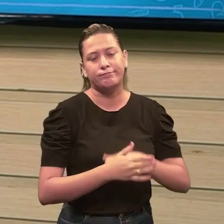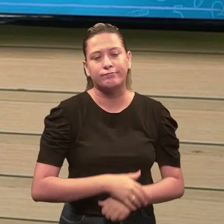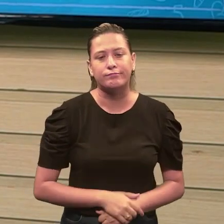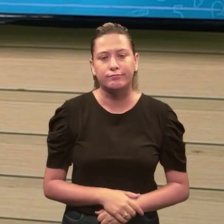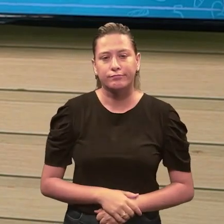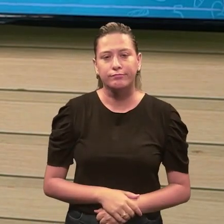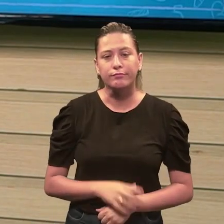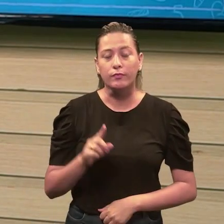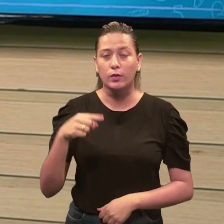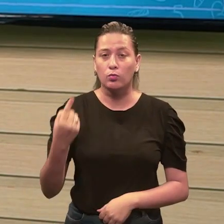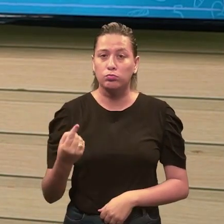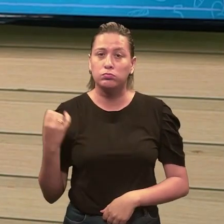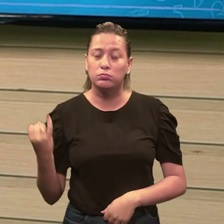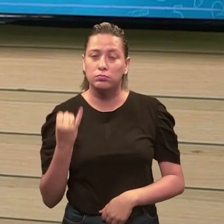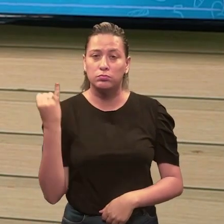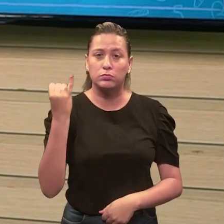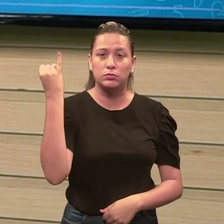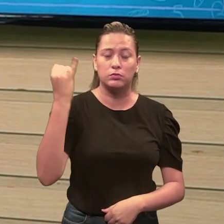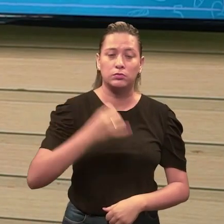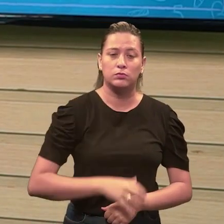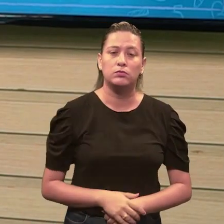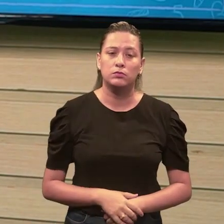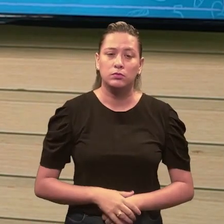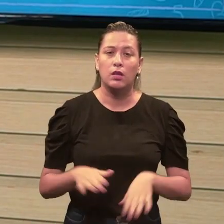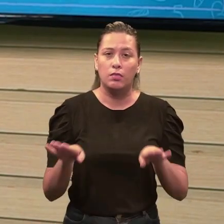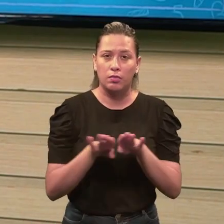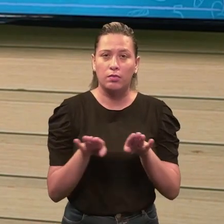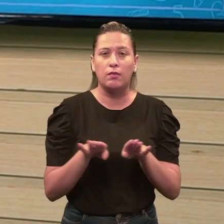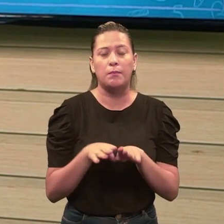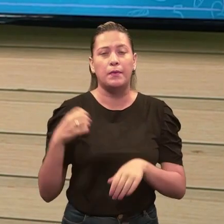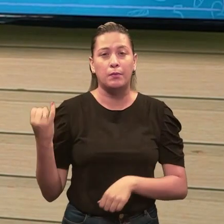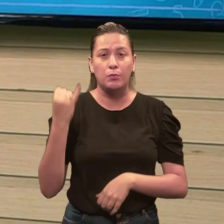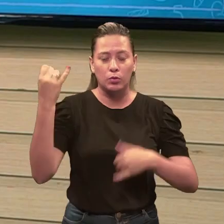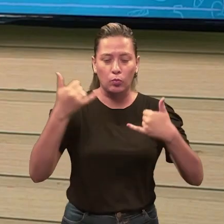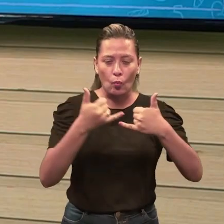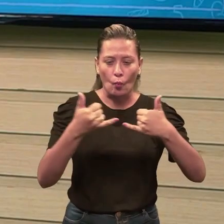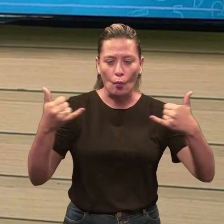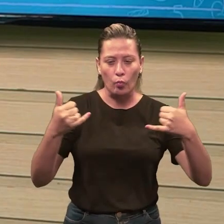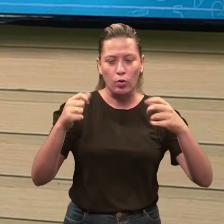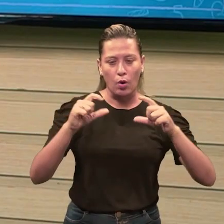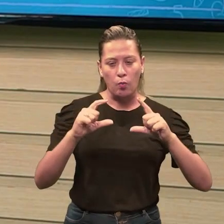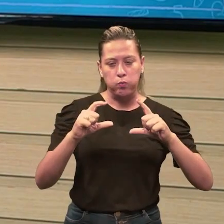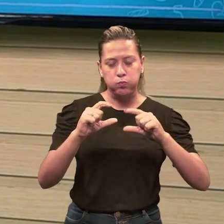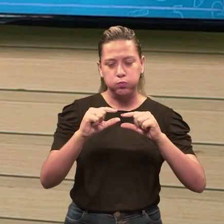outras importantes, a questão da linha, da espessura,